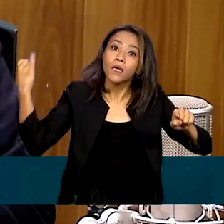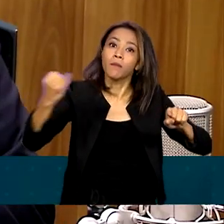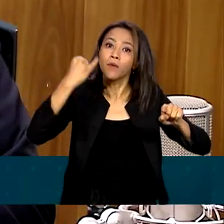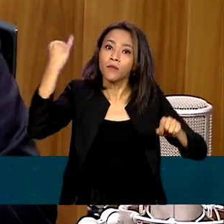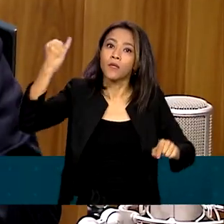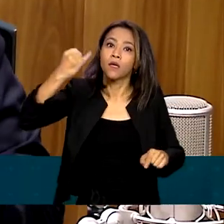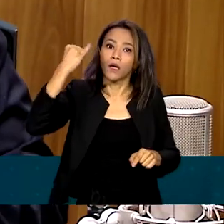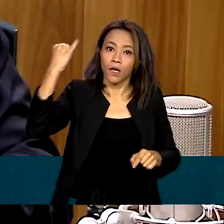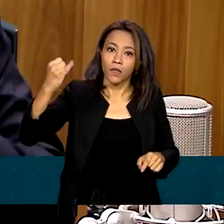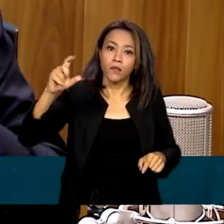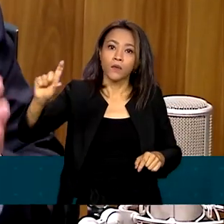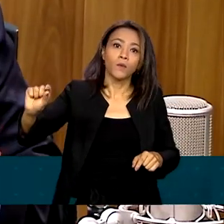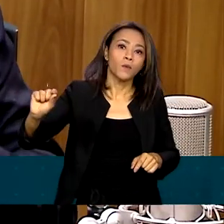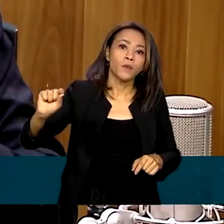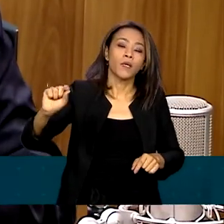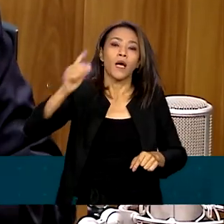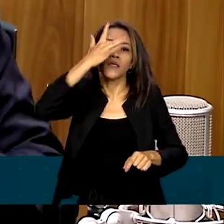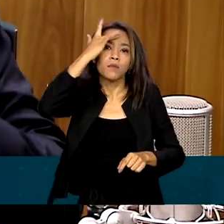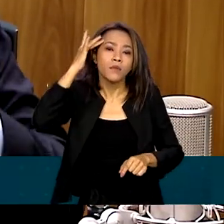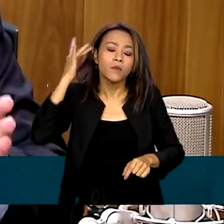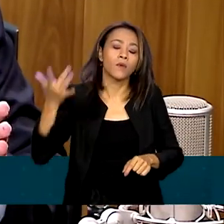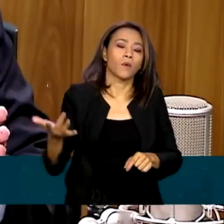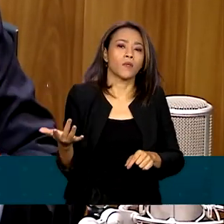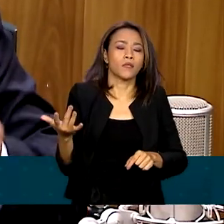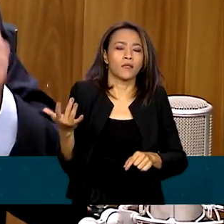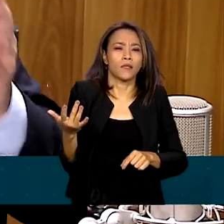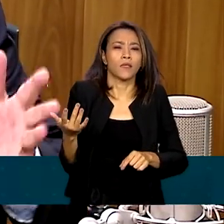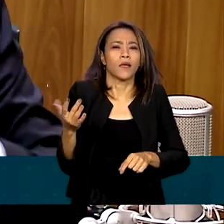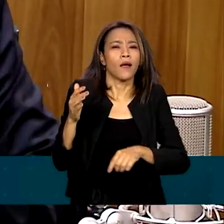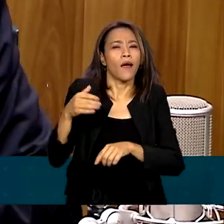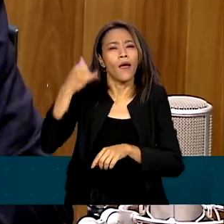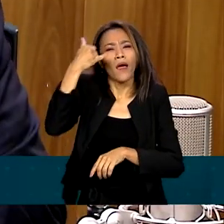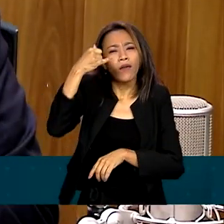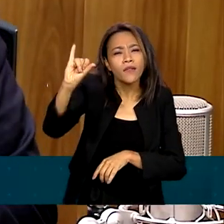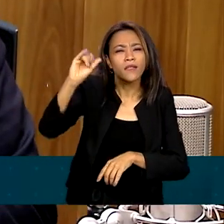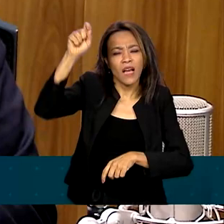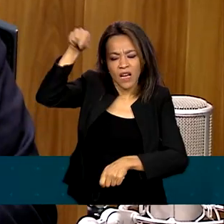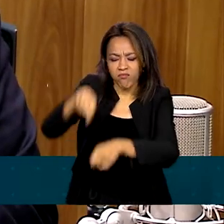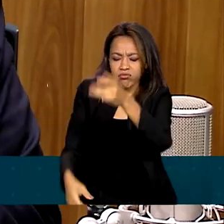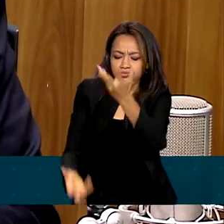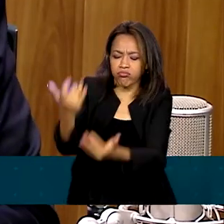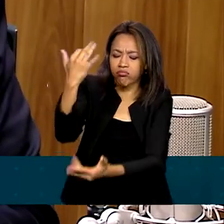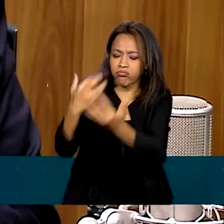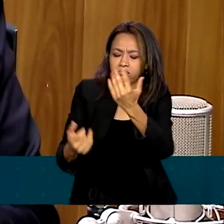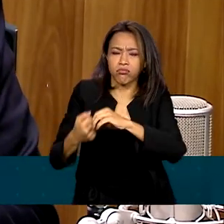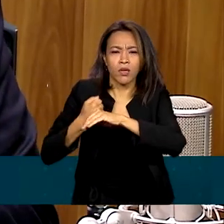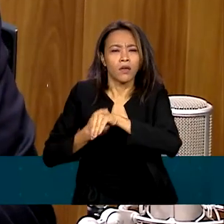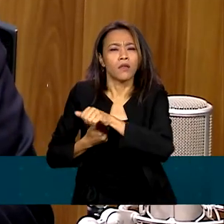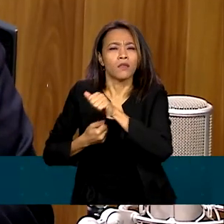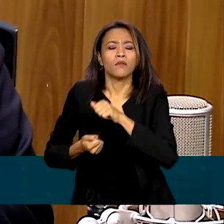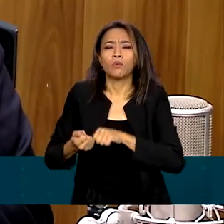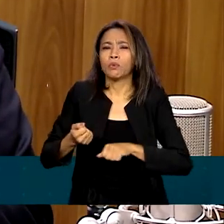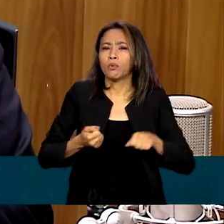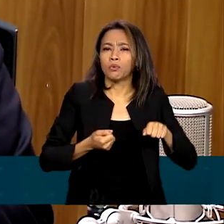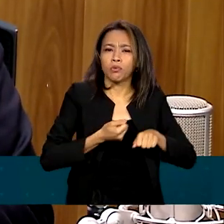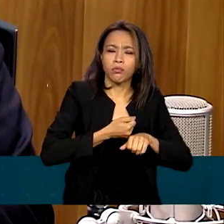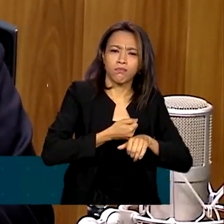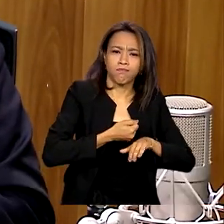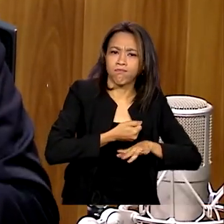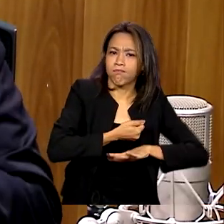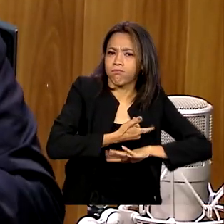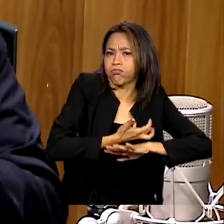importante as pessoas agirem no sentido de evitar as queimadas do Pantanal ou desmatamento na Amazônia